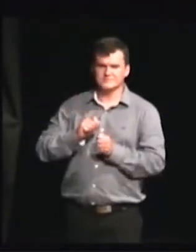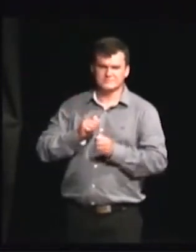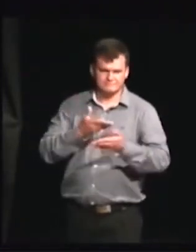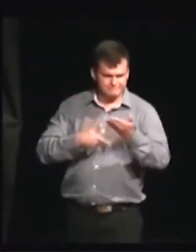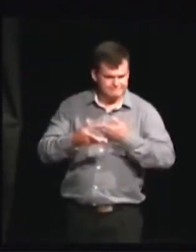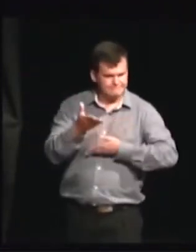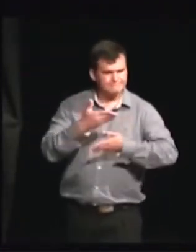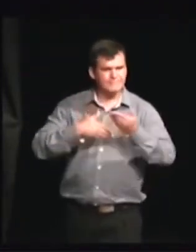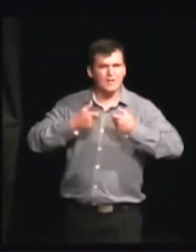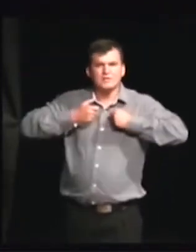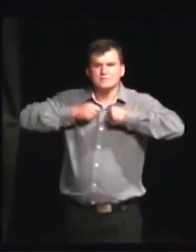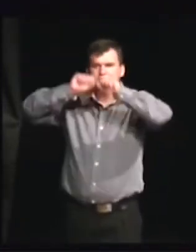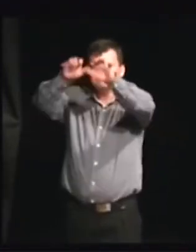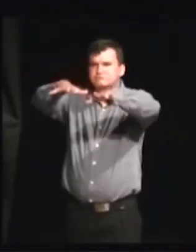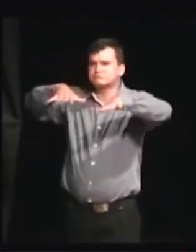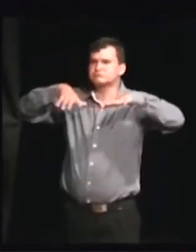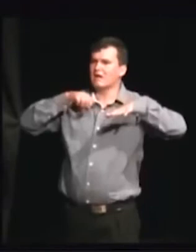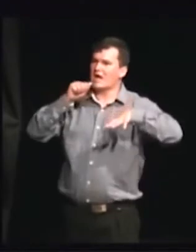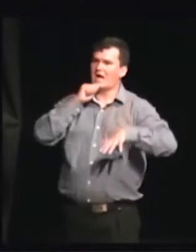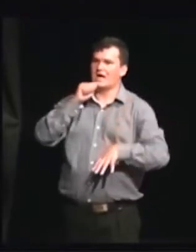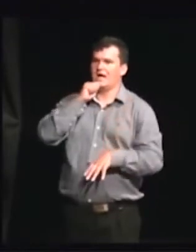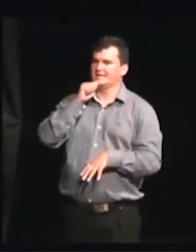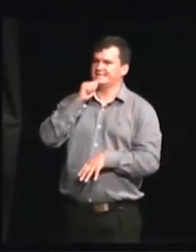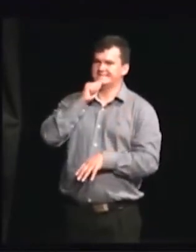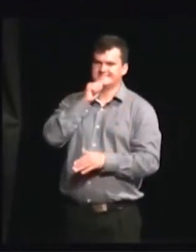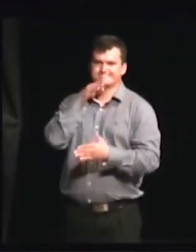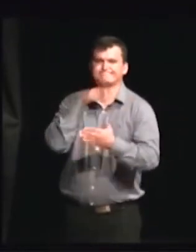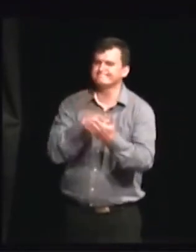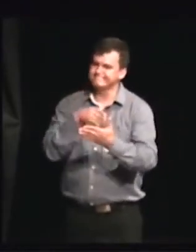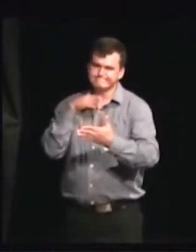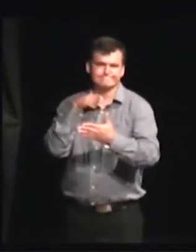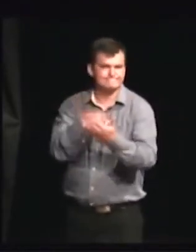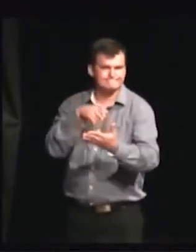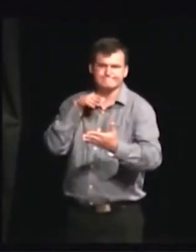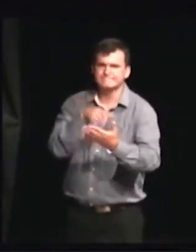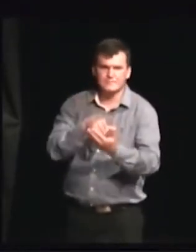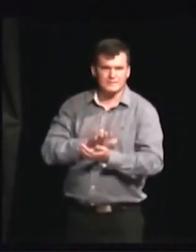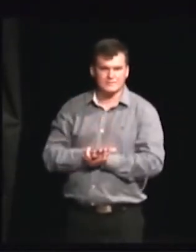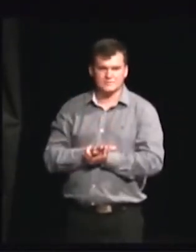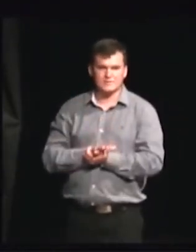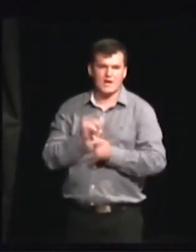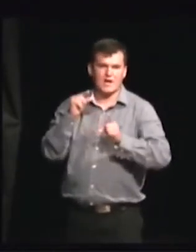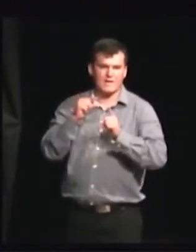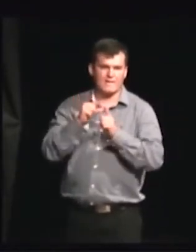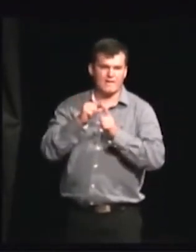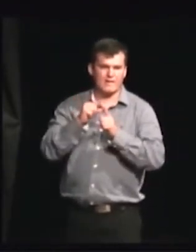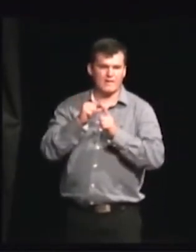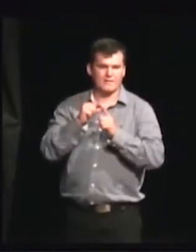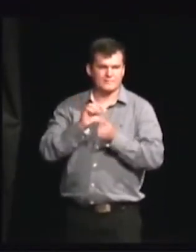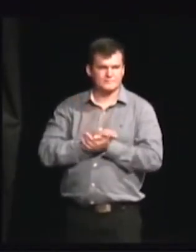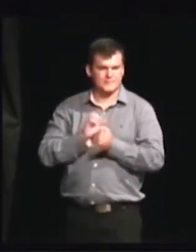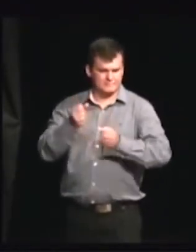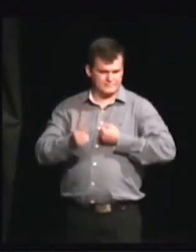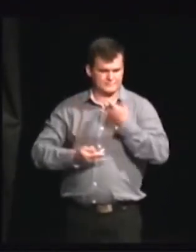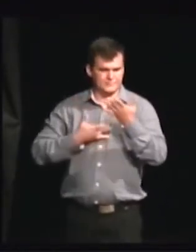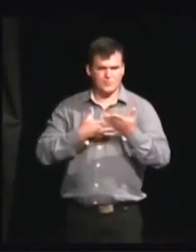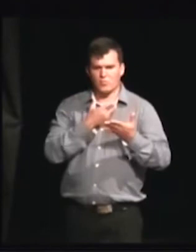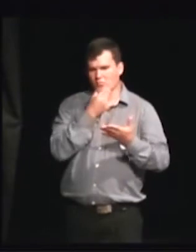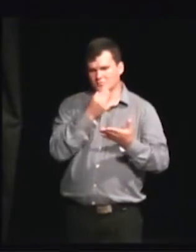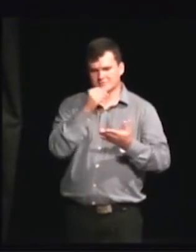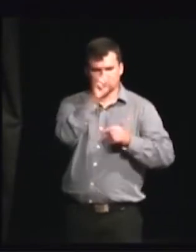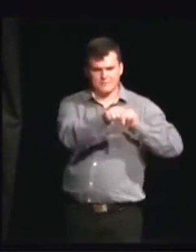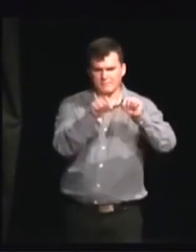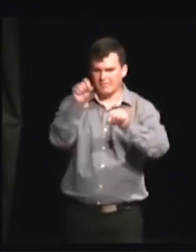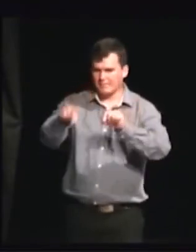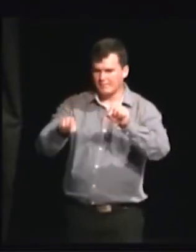da multidão dos que ainda não conseguiram, que são aqueles que, conforme a parábola do homem que saiu a semear, contada por